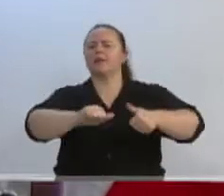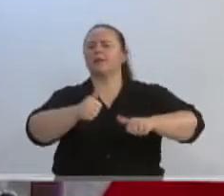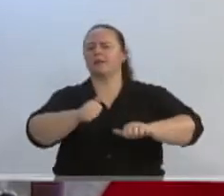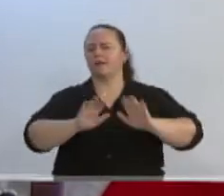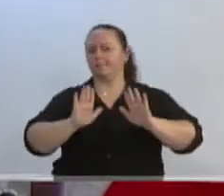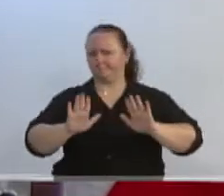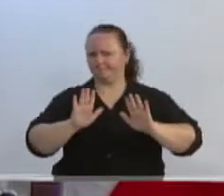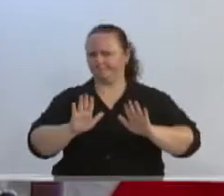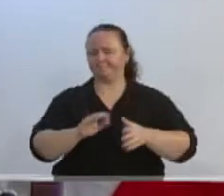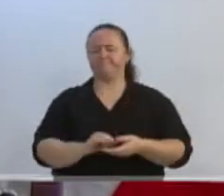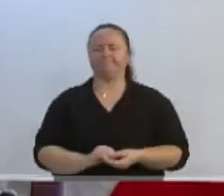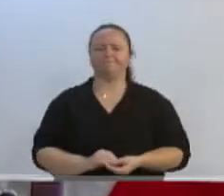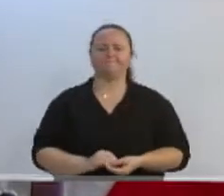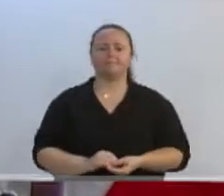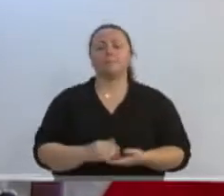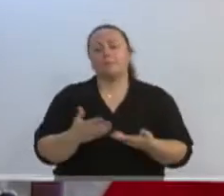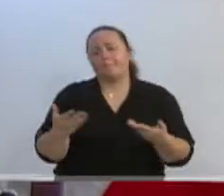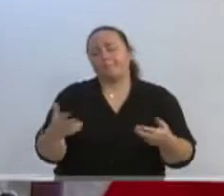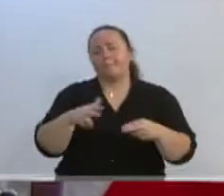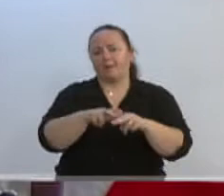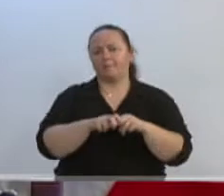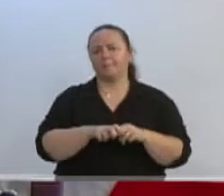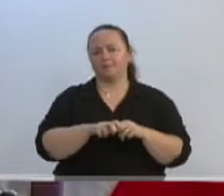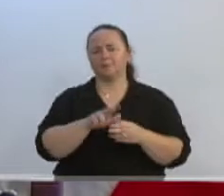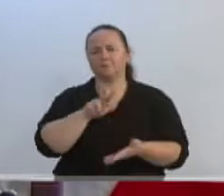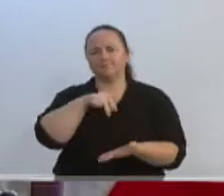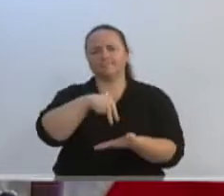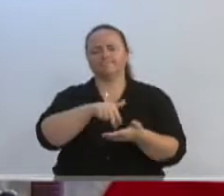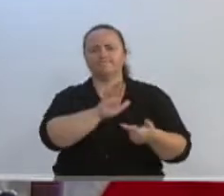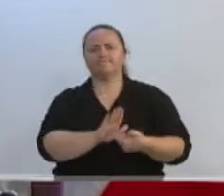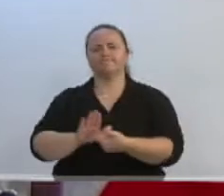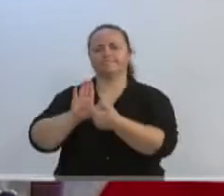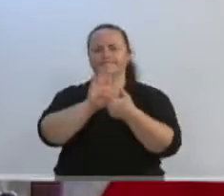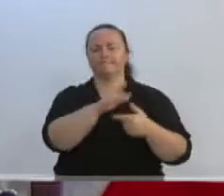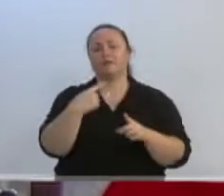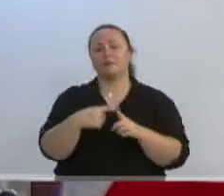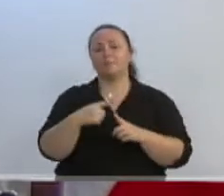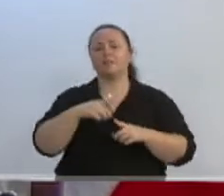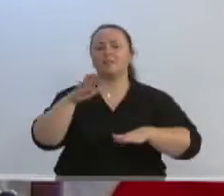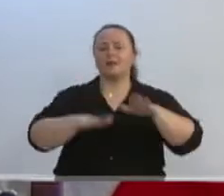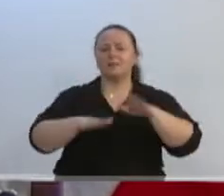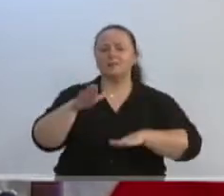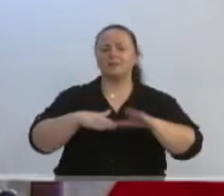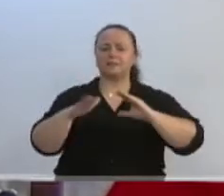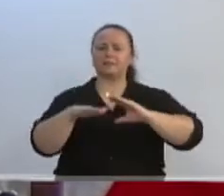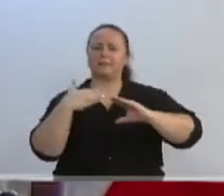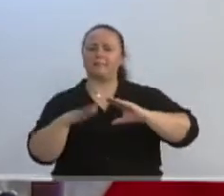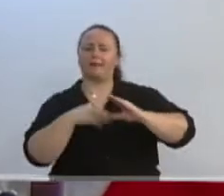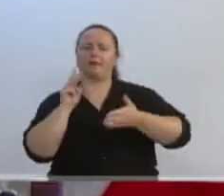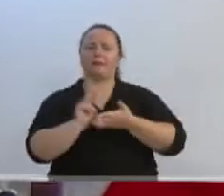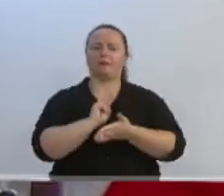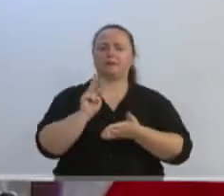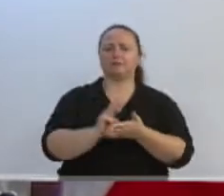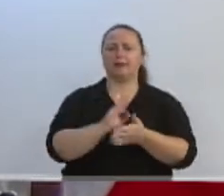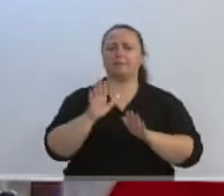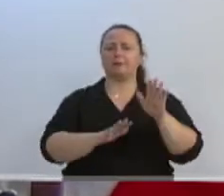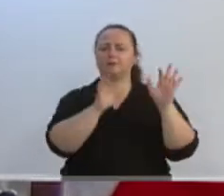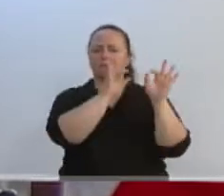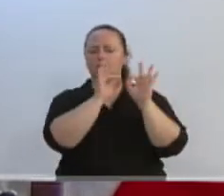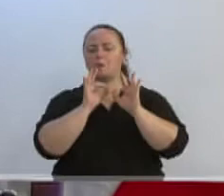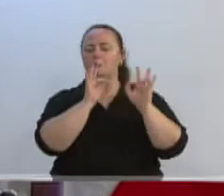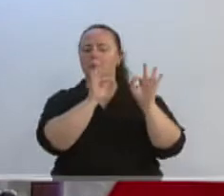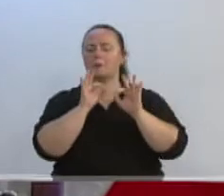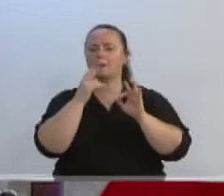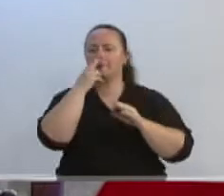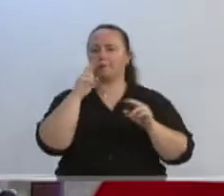todo. Então, assim, por fim, eu só queria enaltecer uma coisa, porque eu de vez em quando recebo um e-mail, um WhatsApp, uma olhada de lado, atravessada,